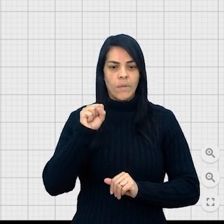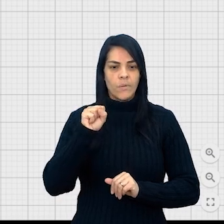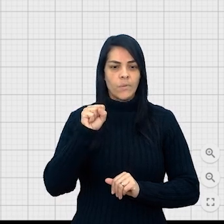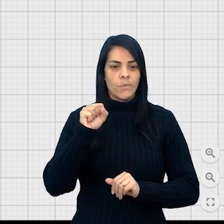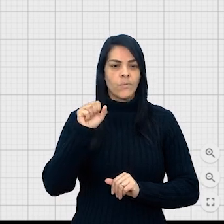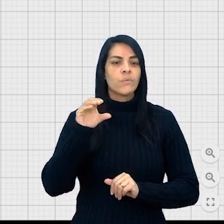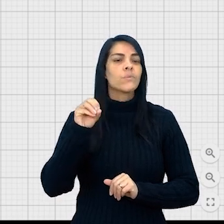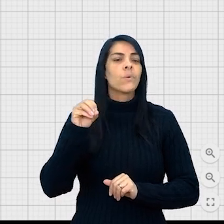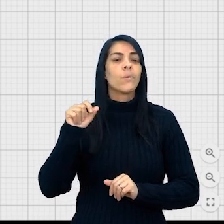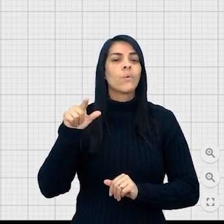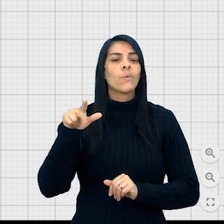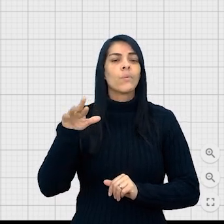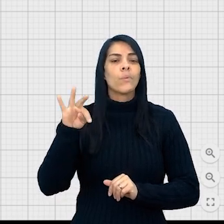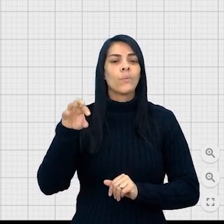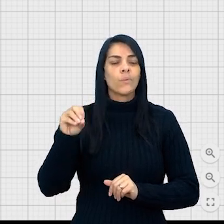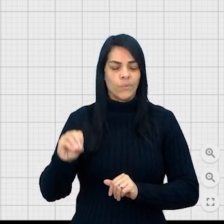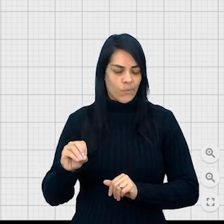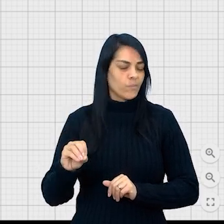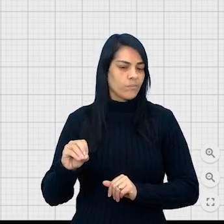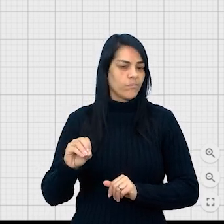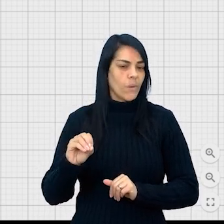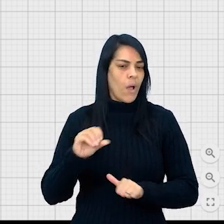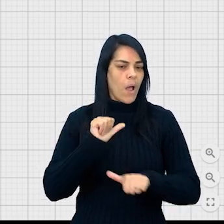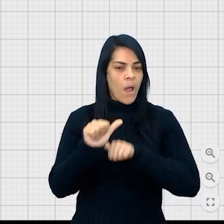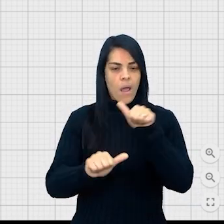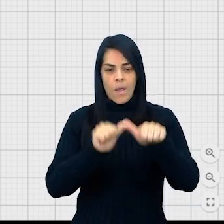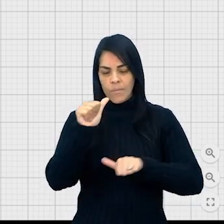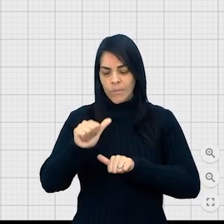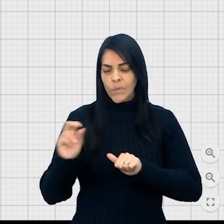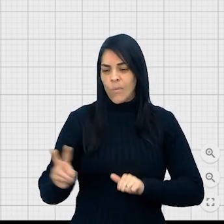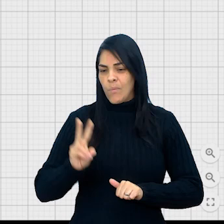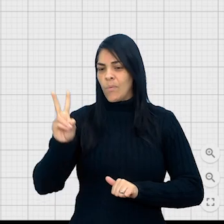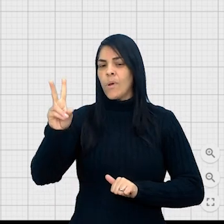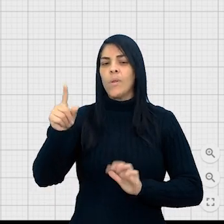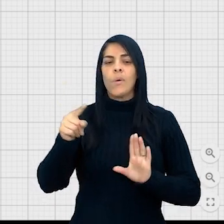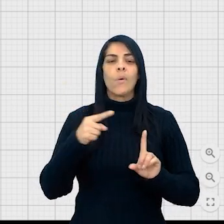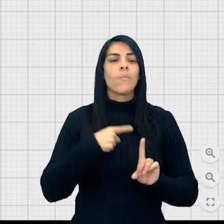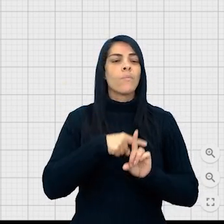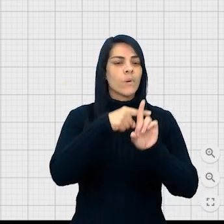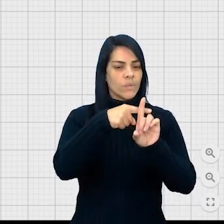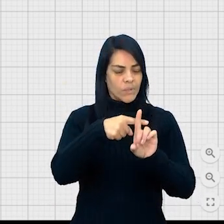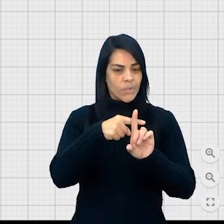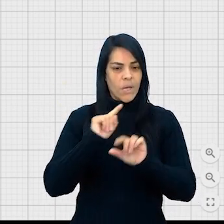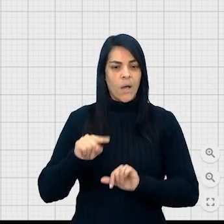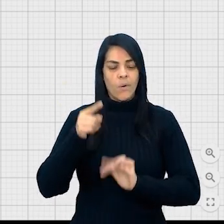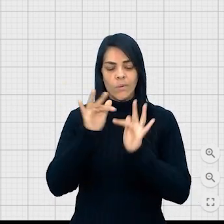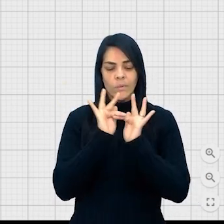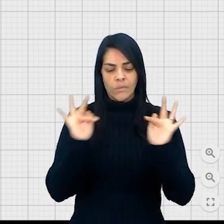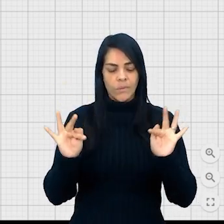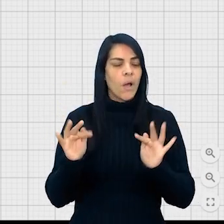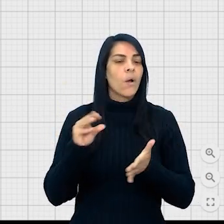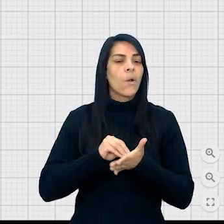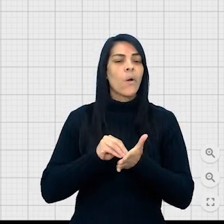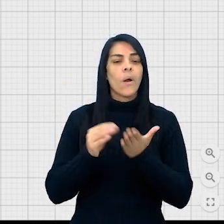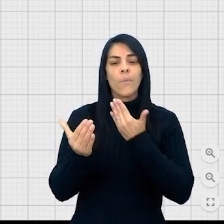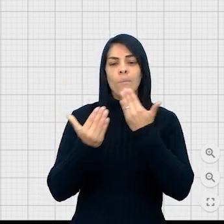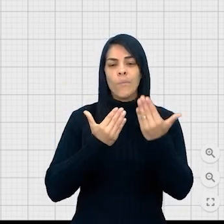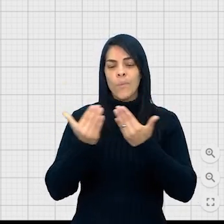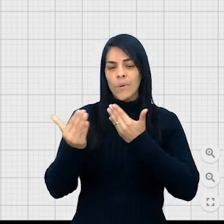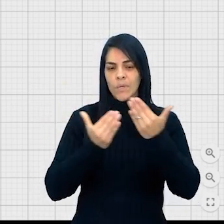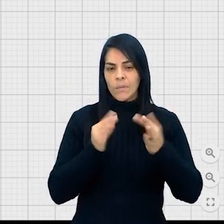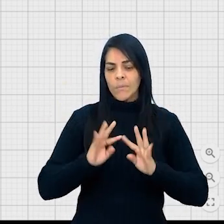em valores positivos. A outra função, eu coloquei essa comparação para que